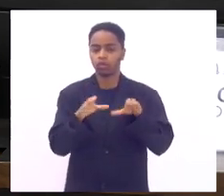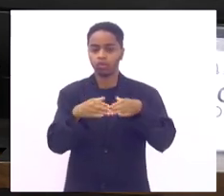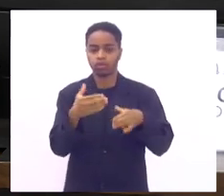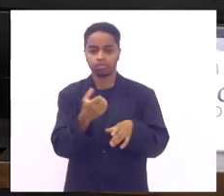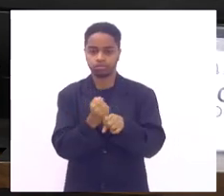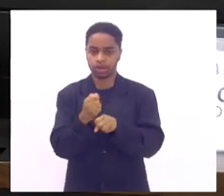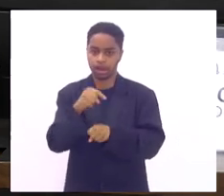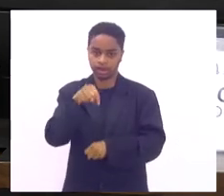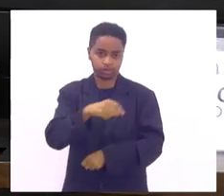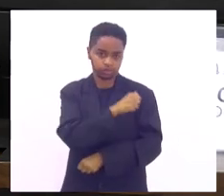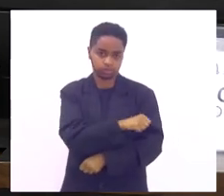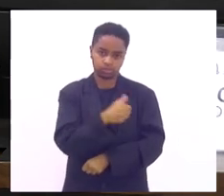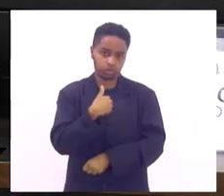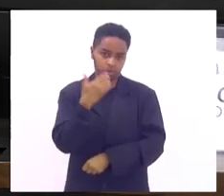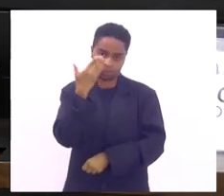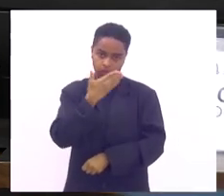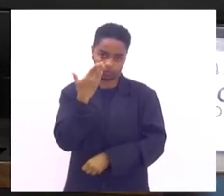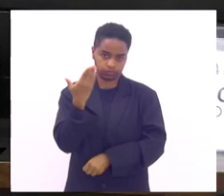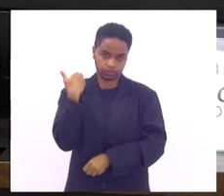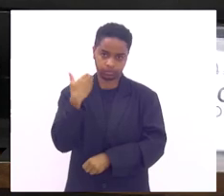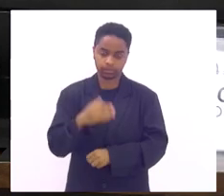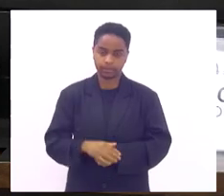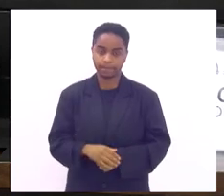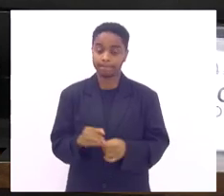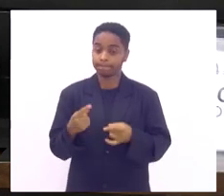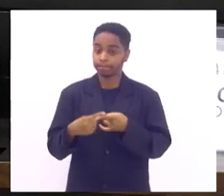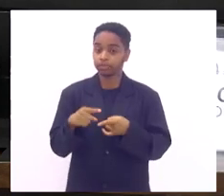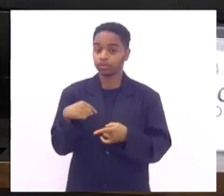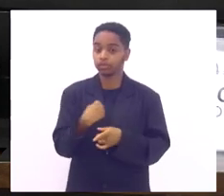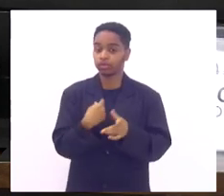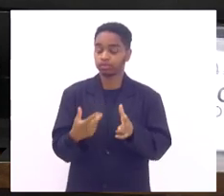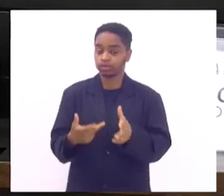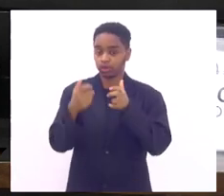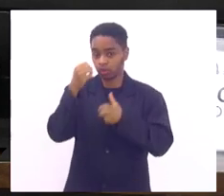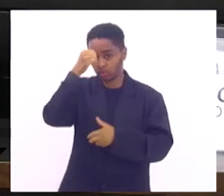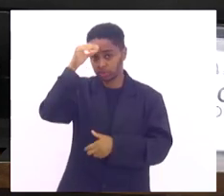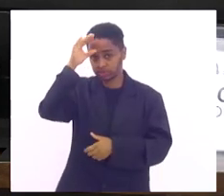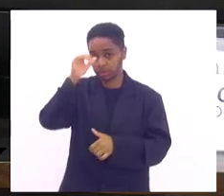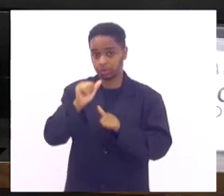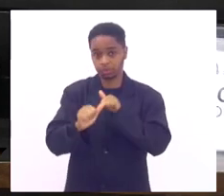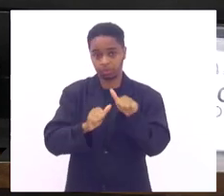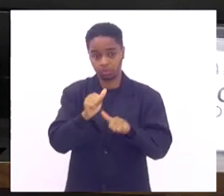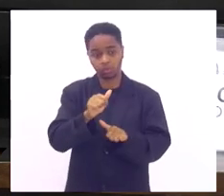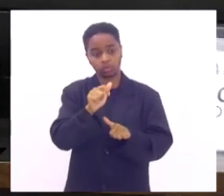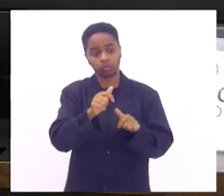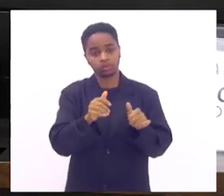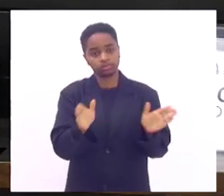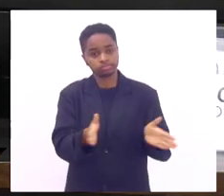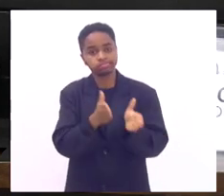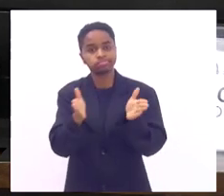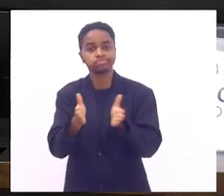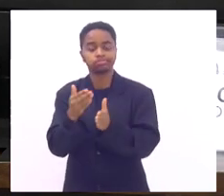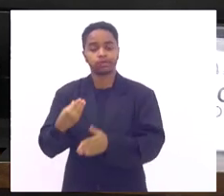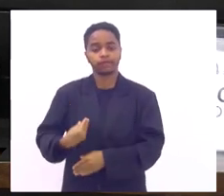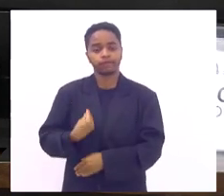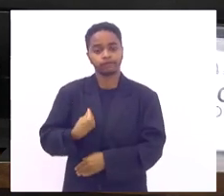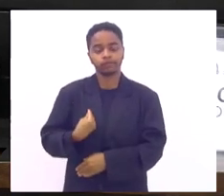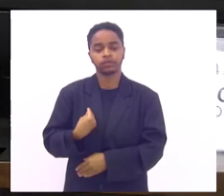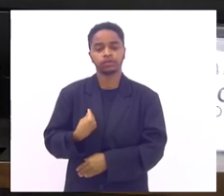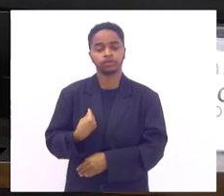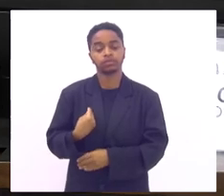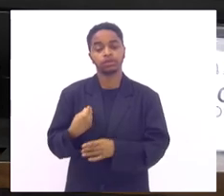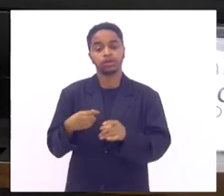nunca vi. Se a gente entende que o conhecimento muda vidas, que o conhecimento promove dignidade